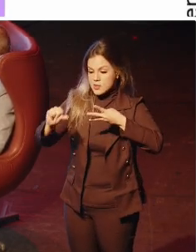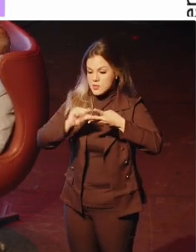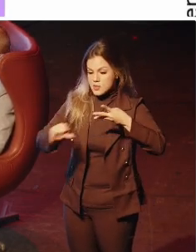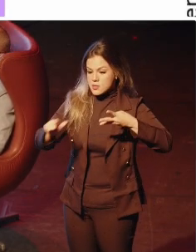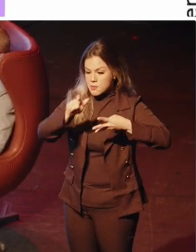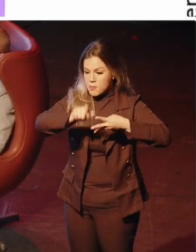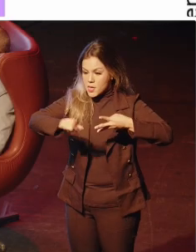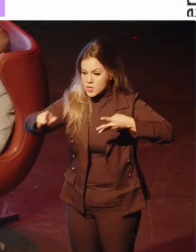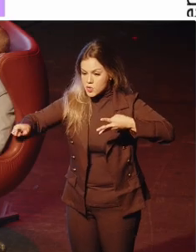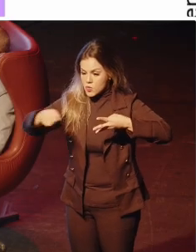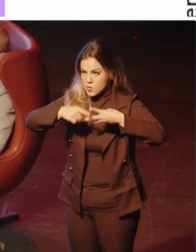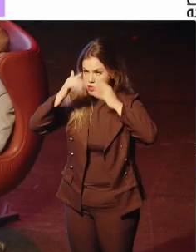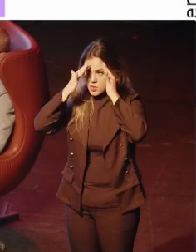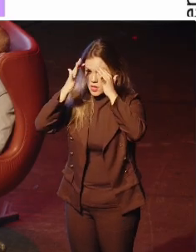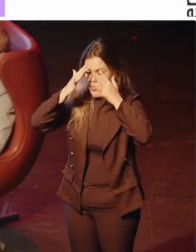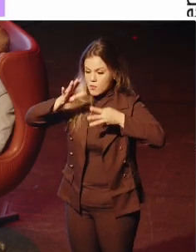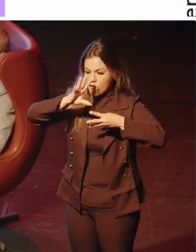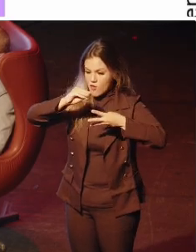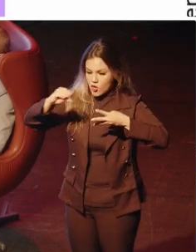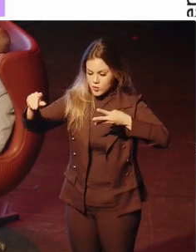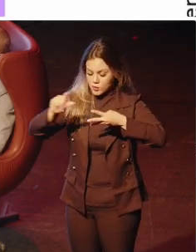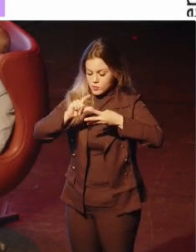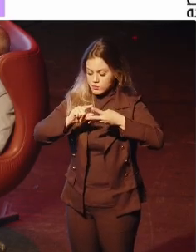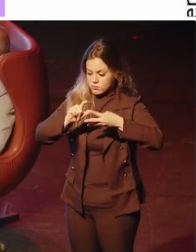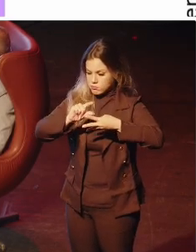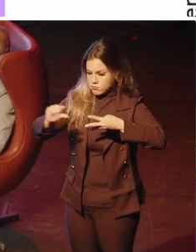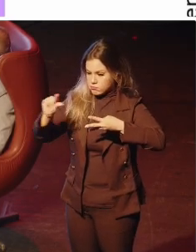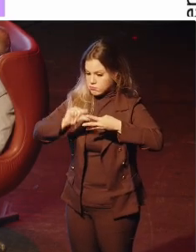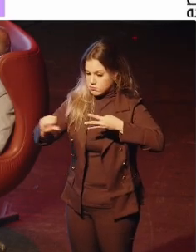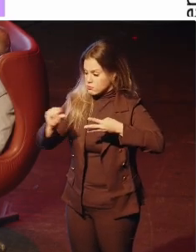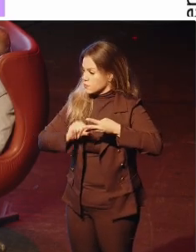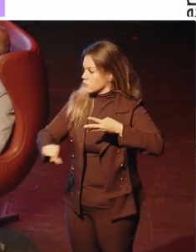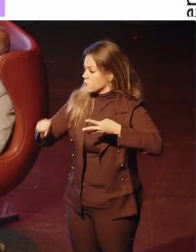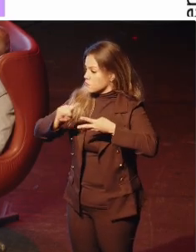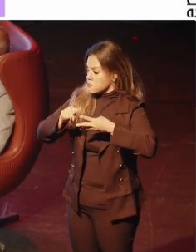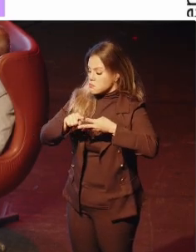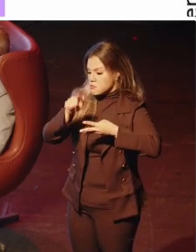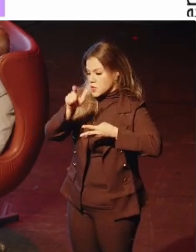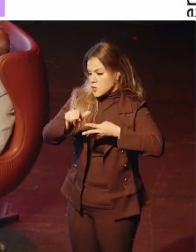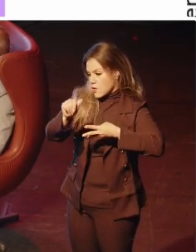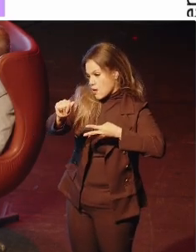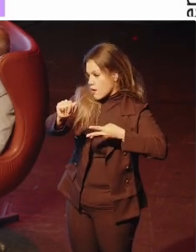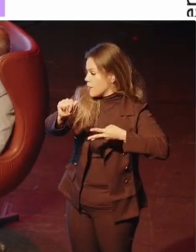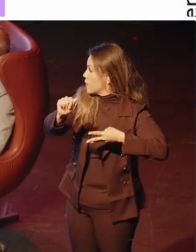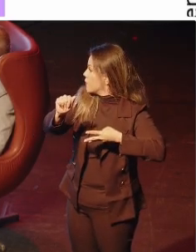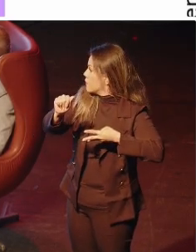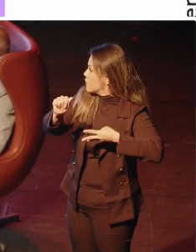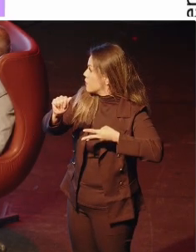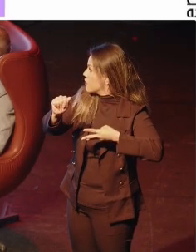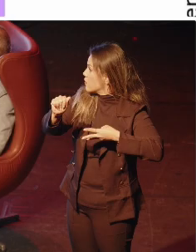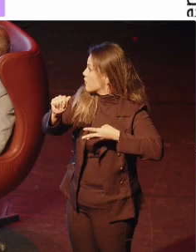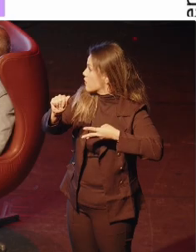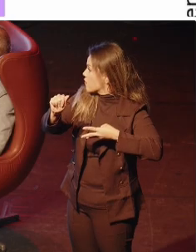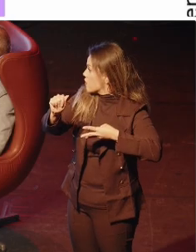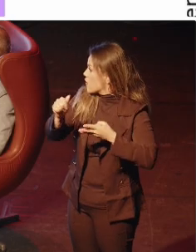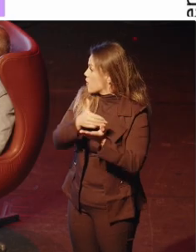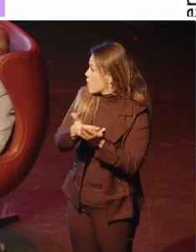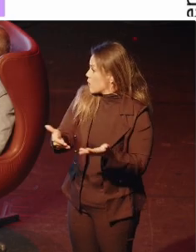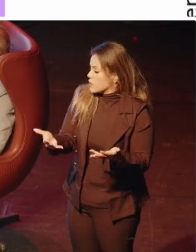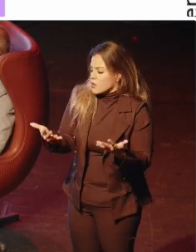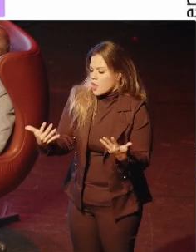o paciente A, né, aquele inicial, que tem, olha